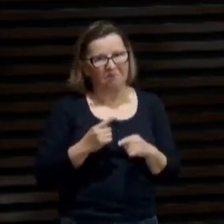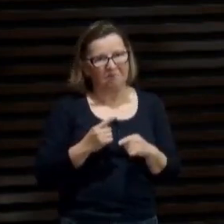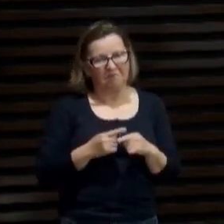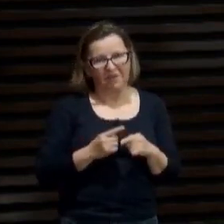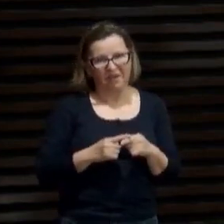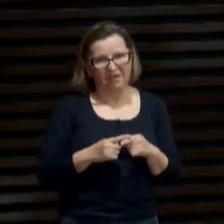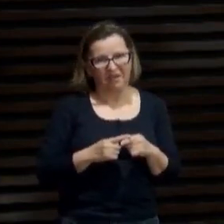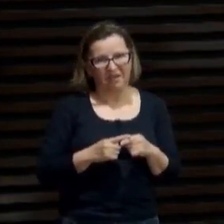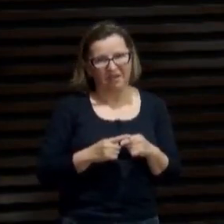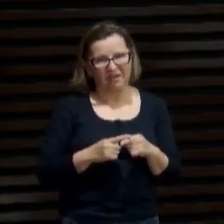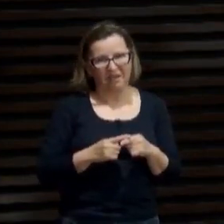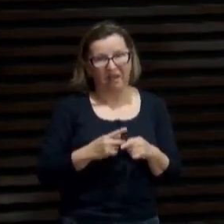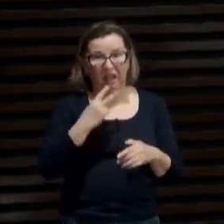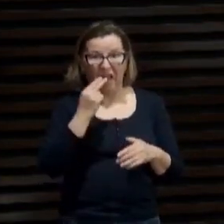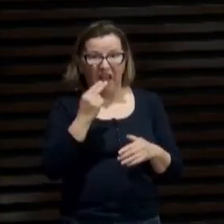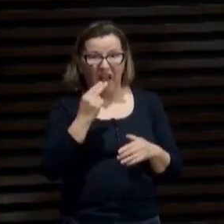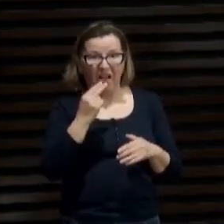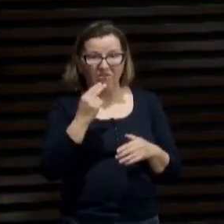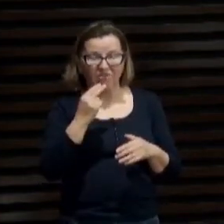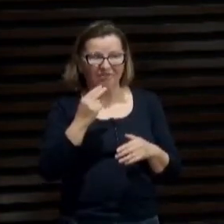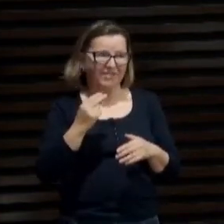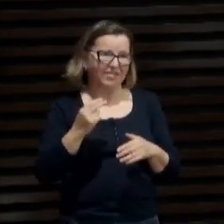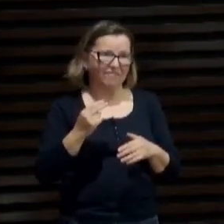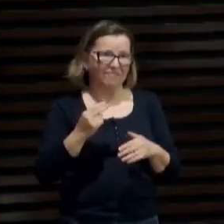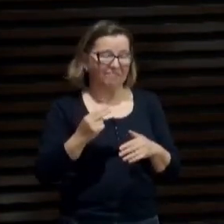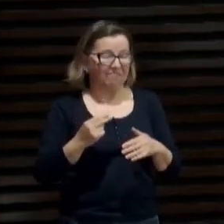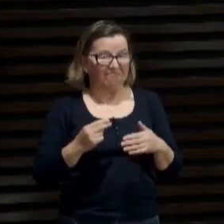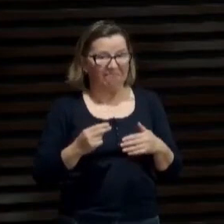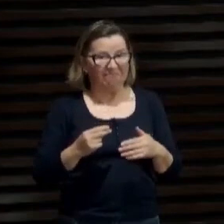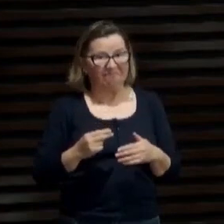tem vazamento nesse cristianismo. Tem algum vazamento.